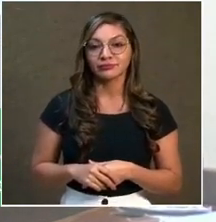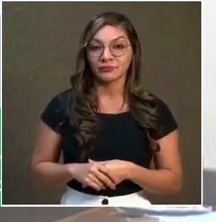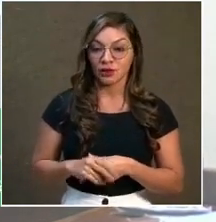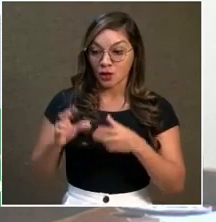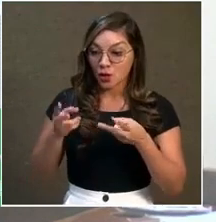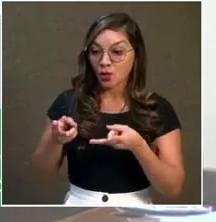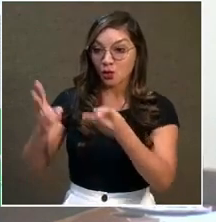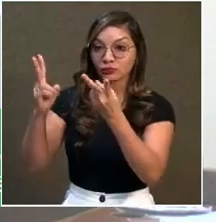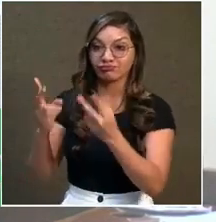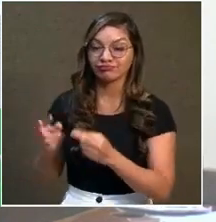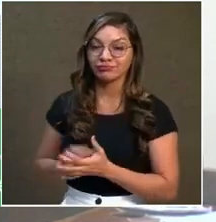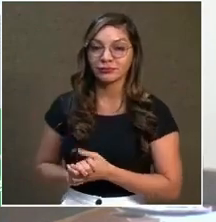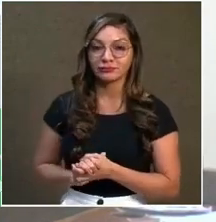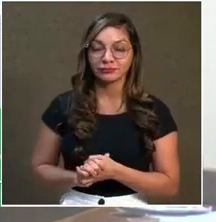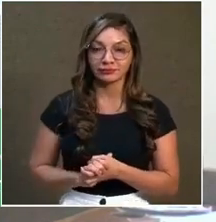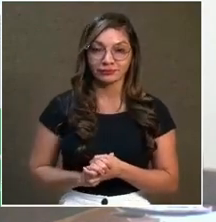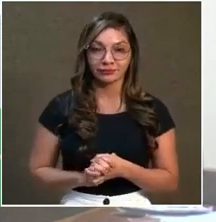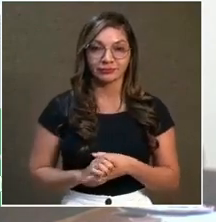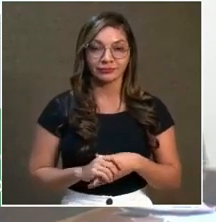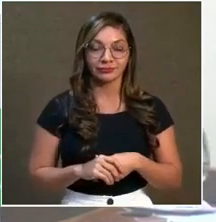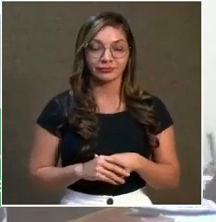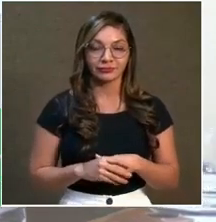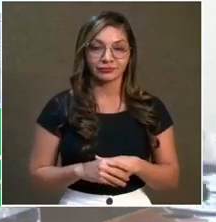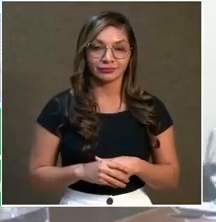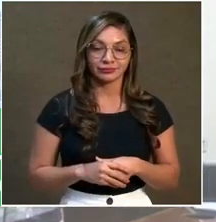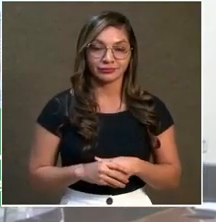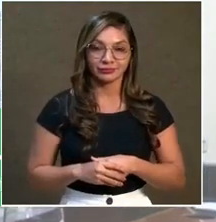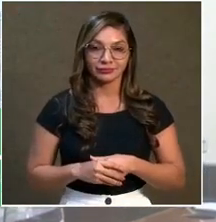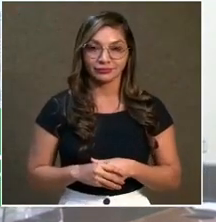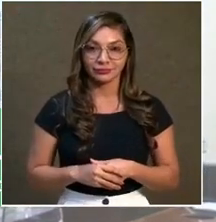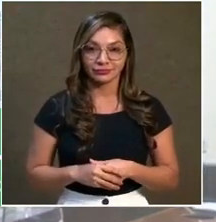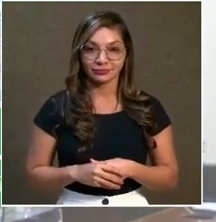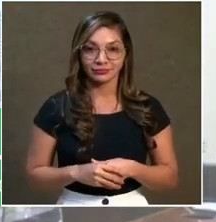Permanecer no relacionamento... Baixa mais um pouquinho.